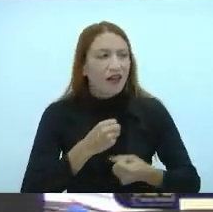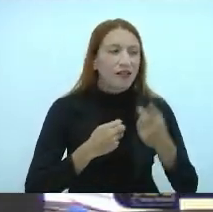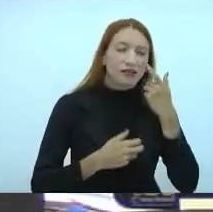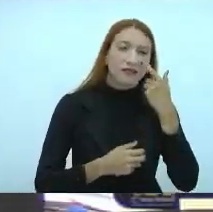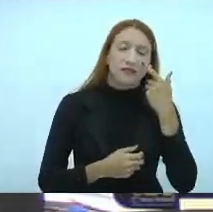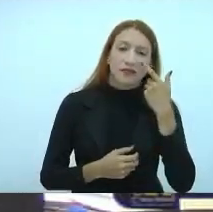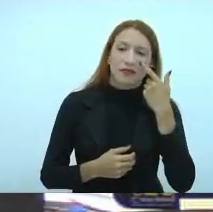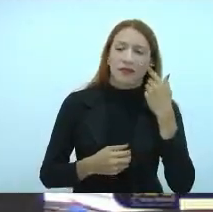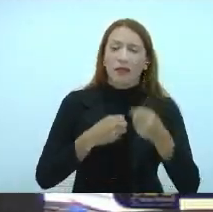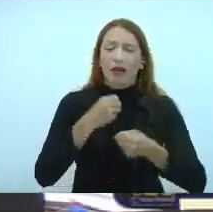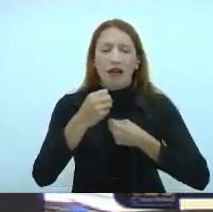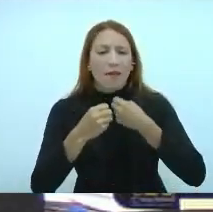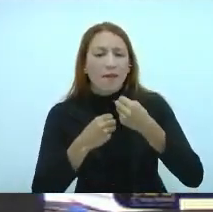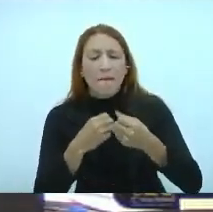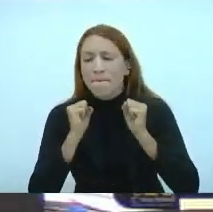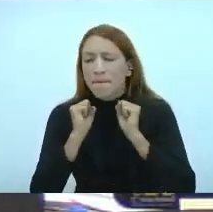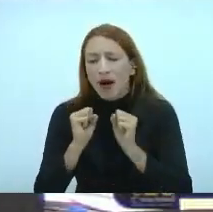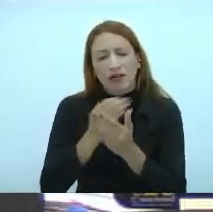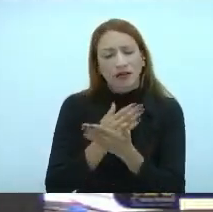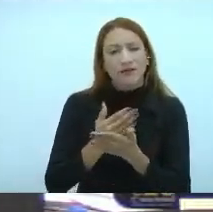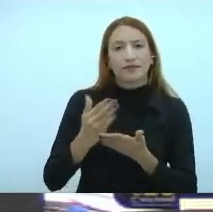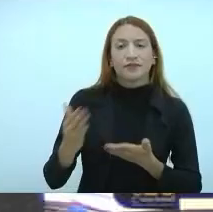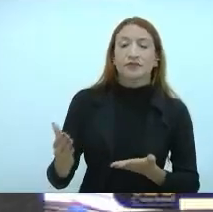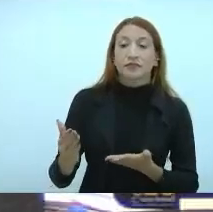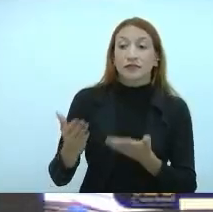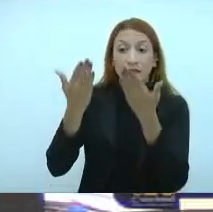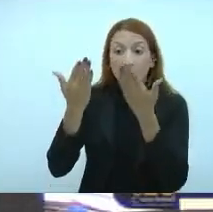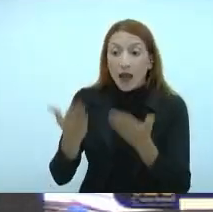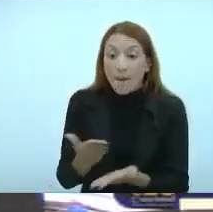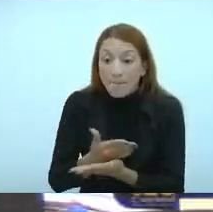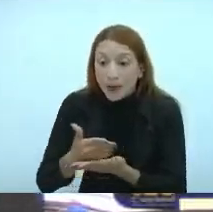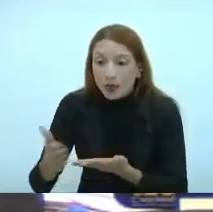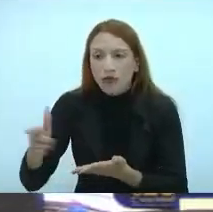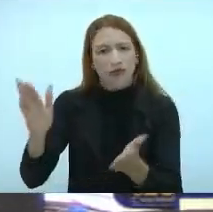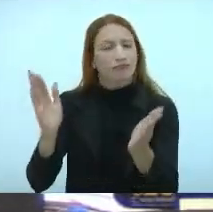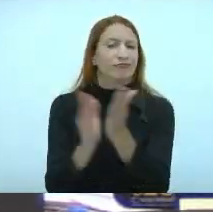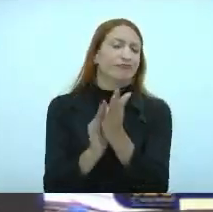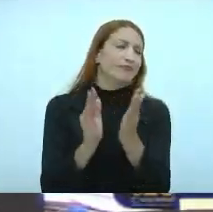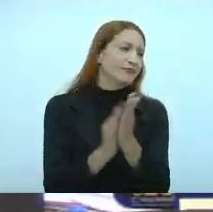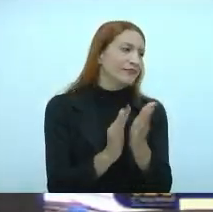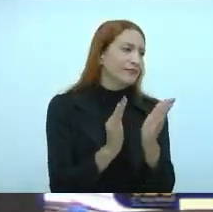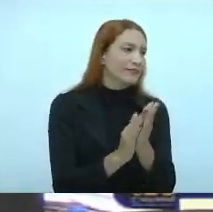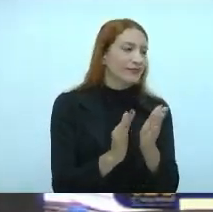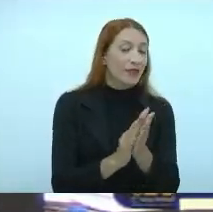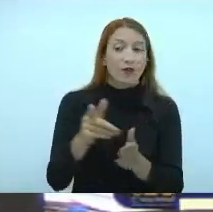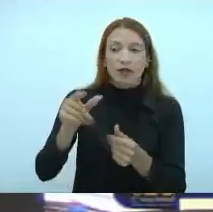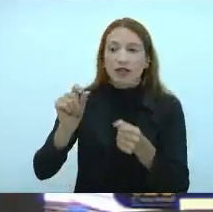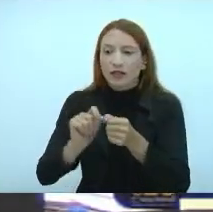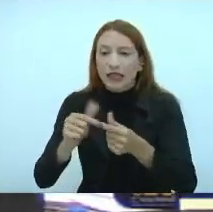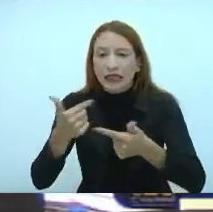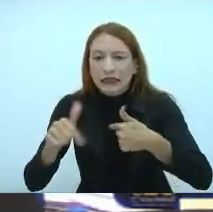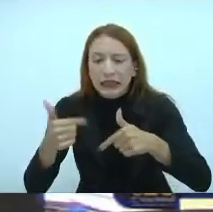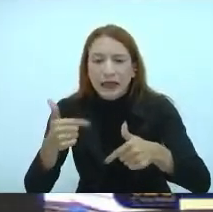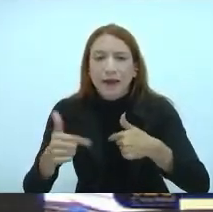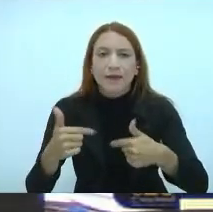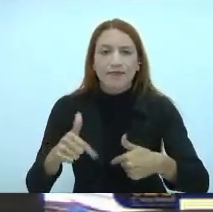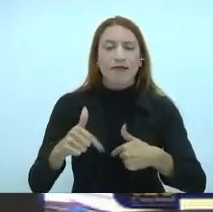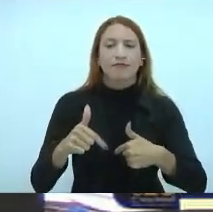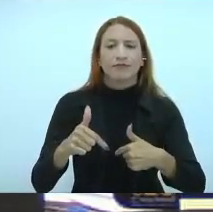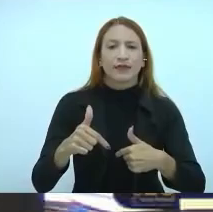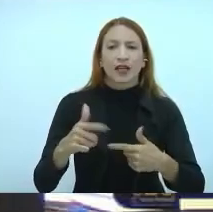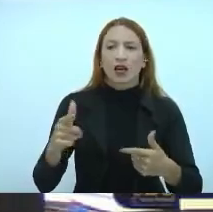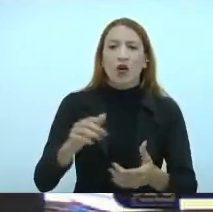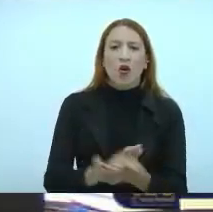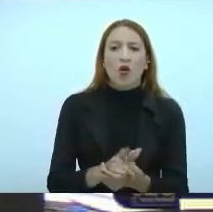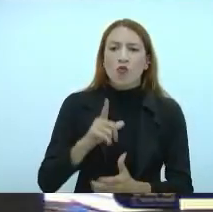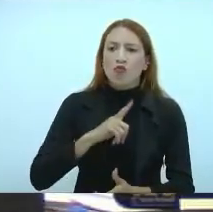oba oba continua meu irmão continua ó parabéns você tá de parabé você tá fazendo um bom trabalho naem nossa cidade não tem um prego